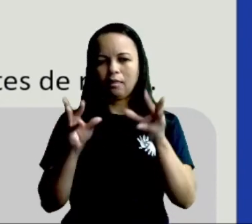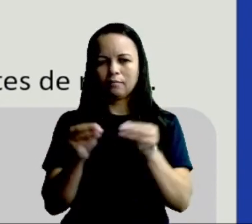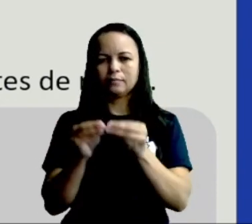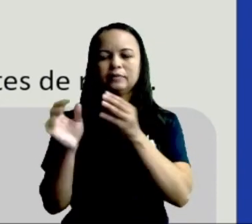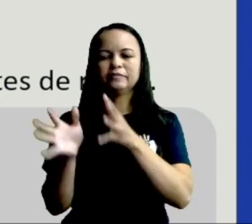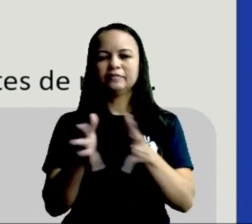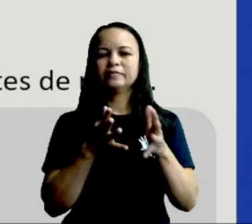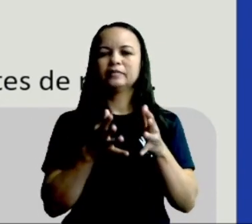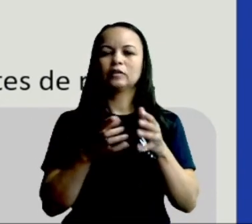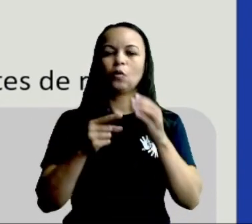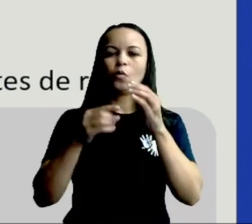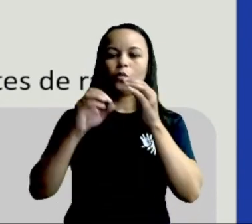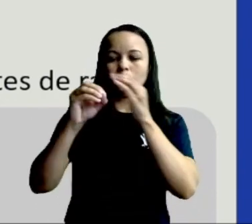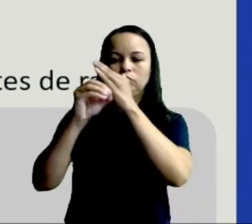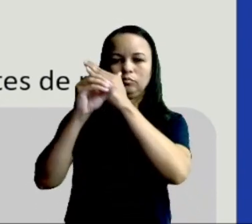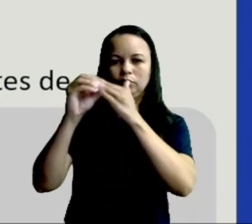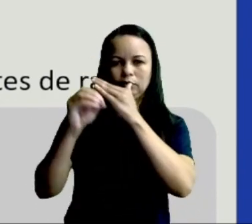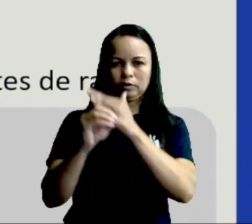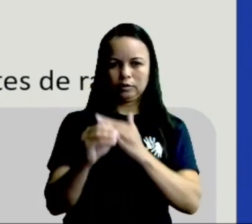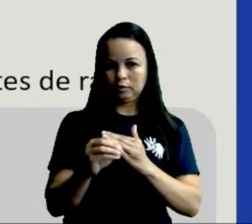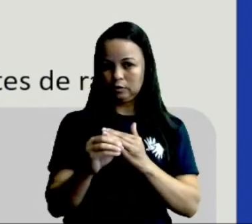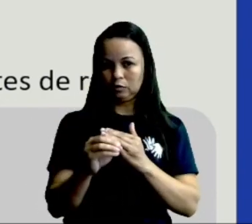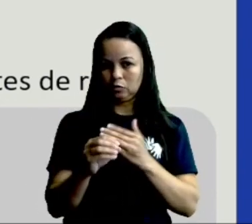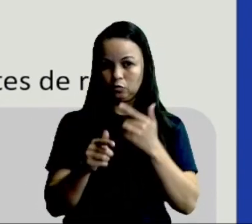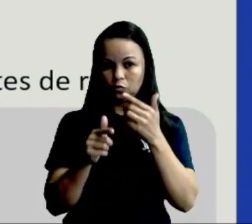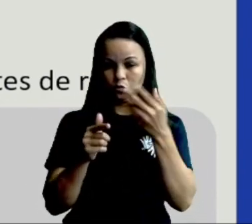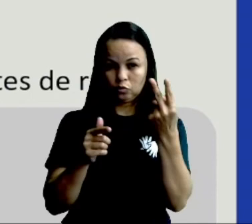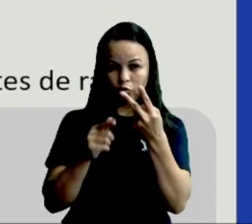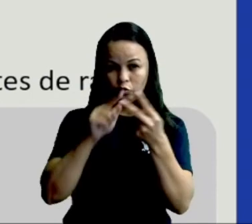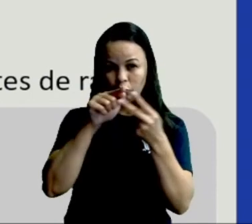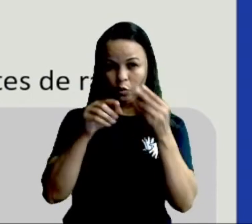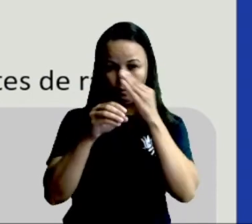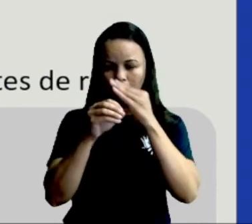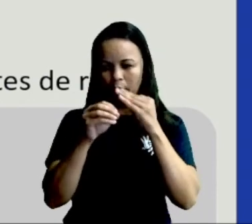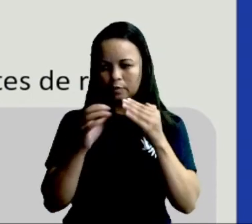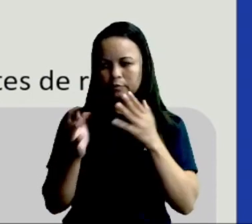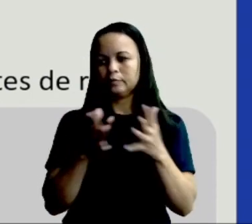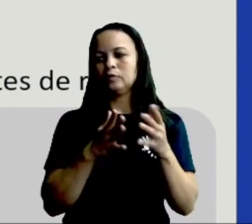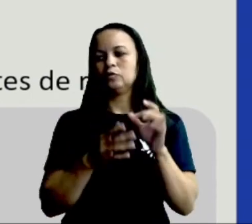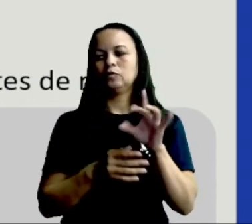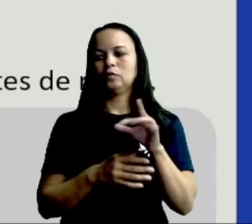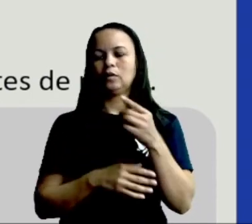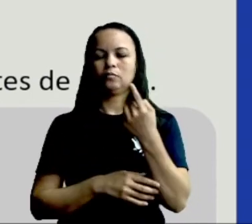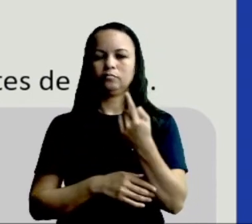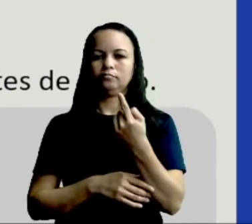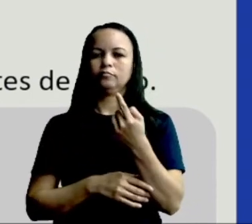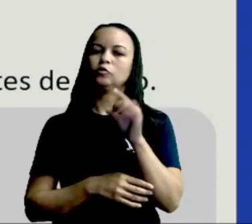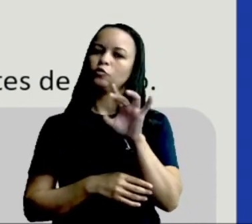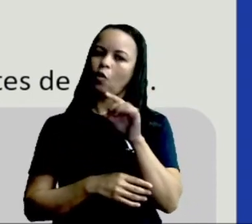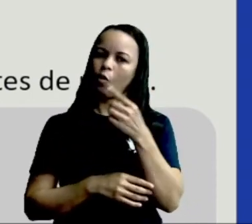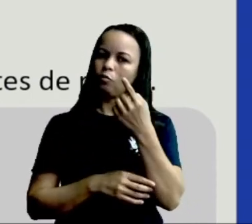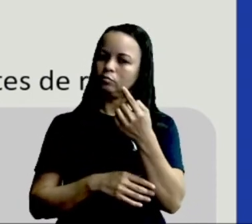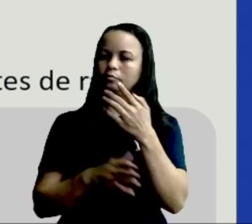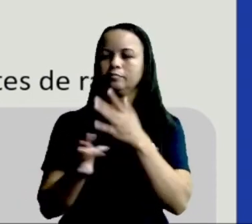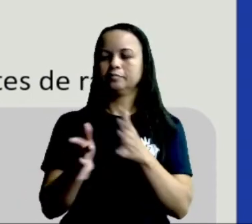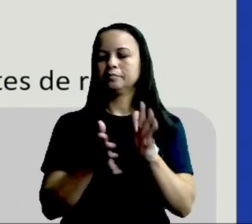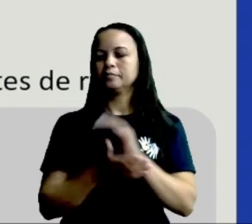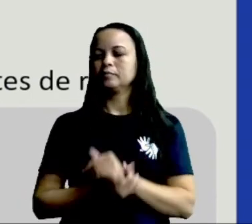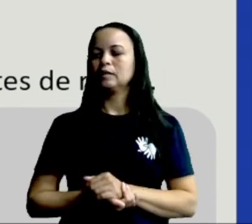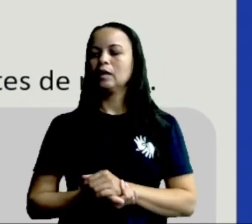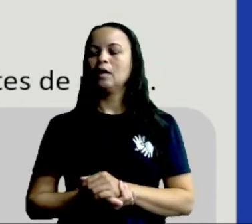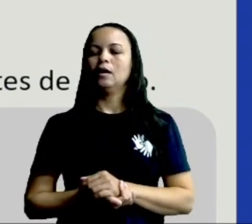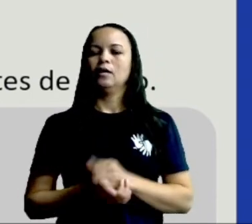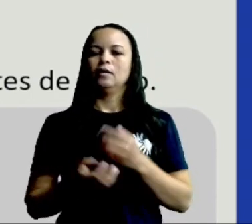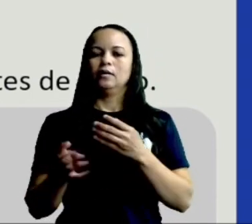simplifiquei. Cortando esse zero não tem problema, não cortem os dois, porque no denominador só tem um, então eu posso cortar apenas um no denominador. E aí